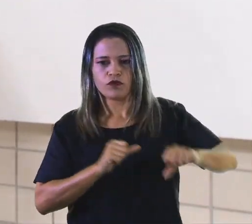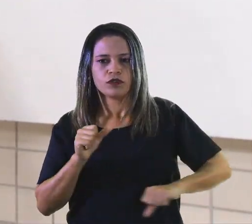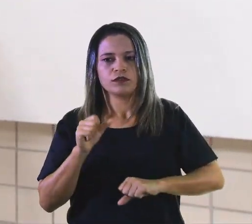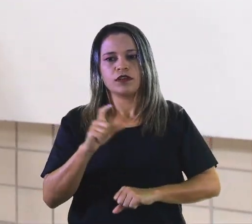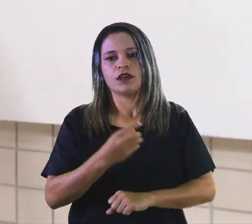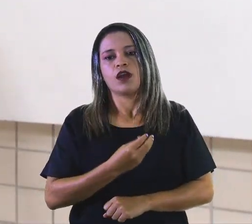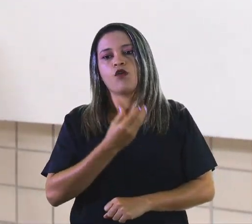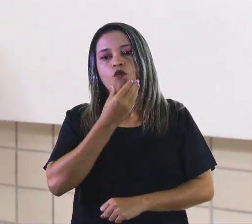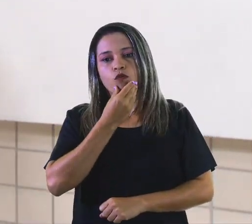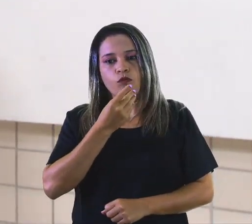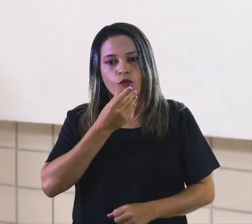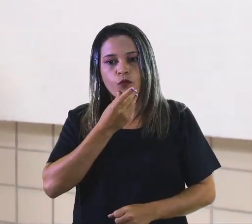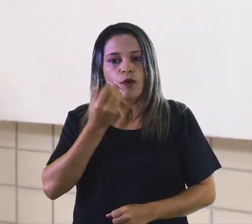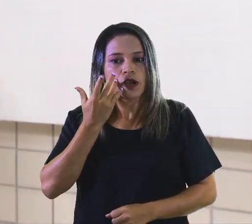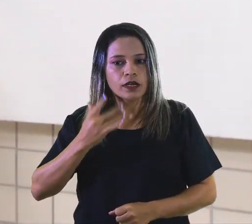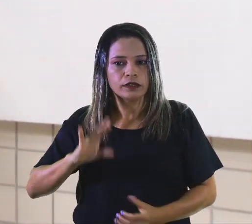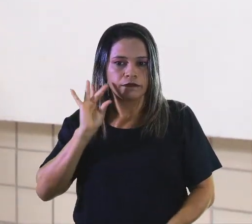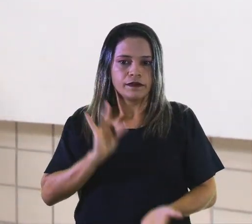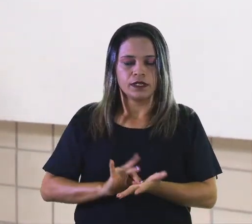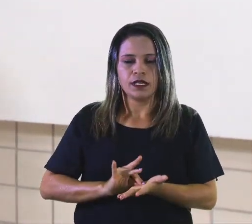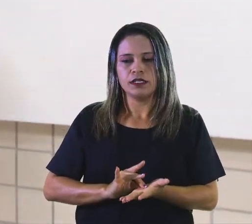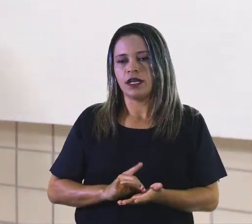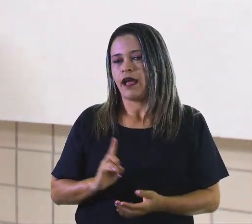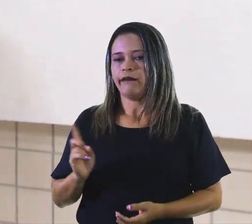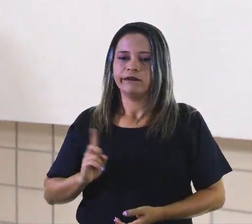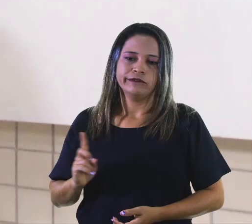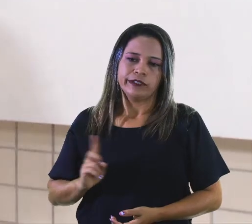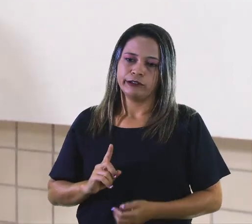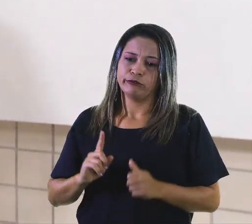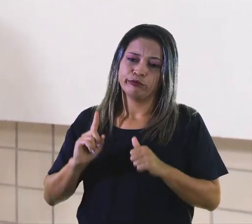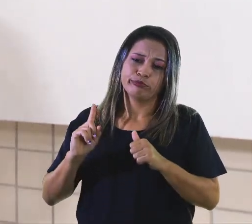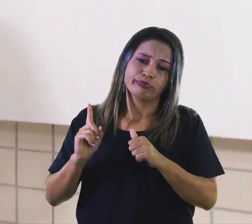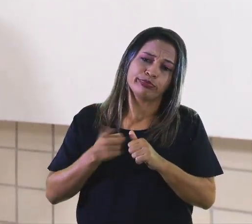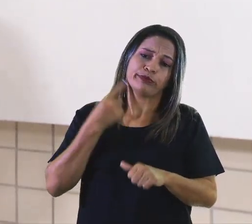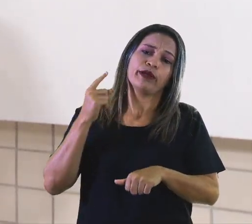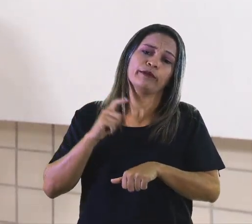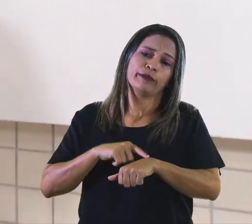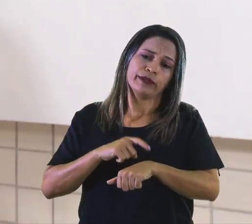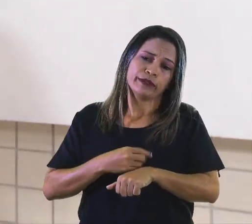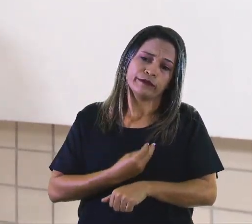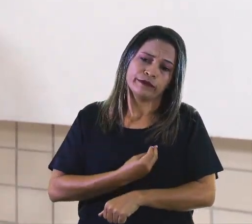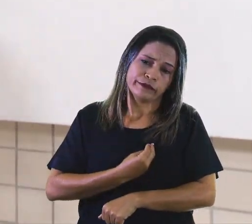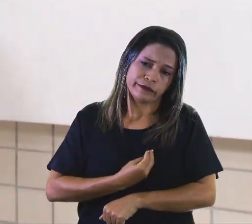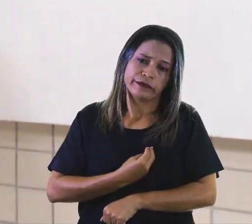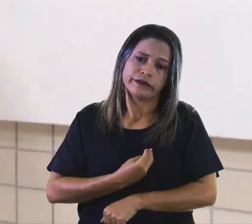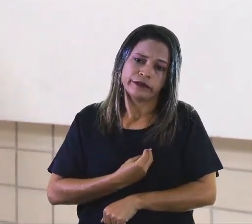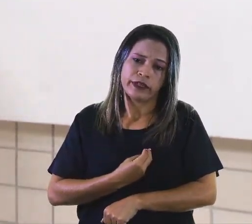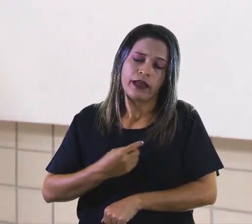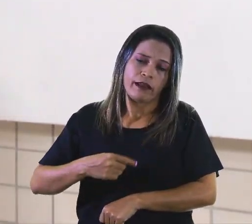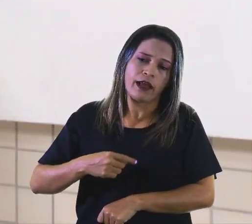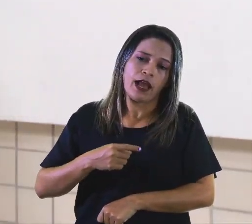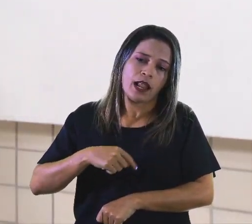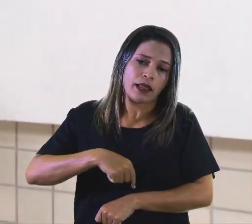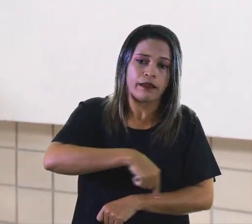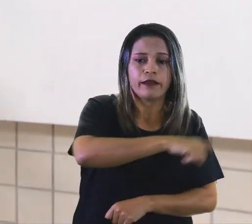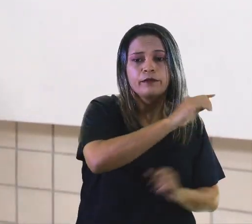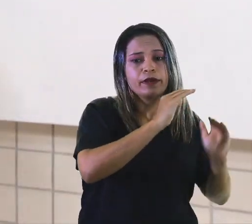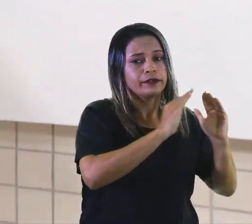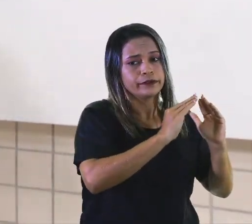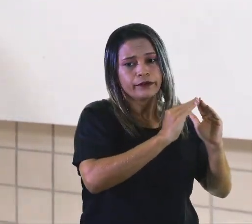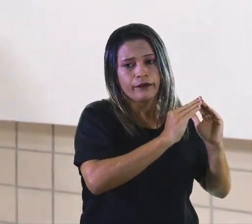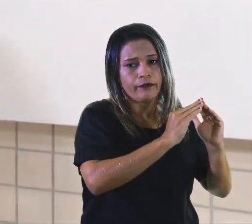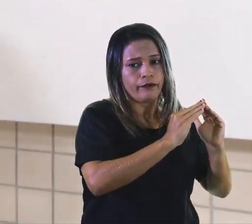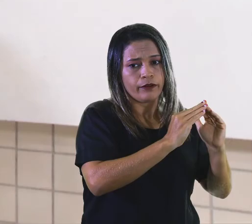ele não fez, né? O que ele fez? Já no primeiro momento ali da vida dele, ao invés dele ir para a escola, como